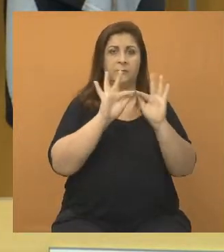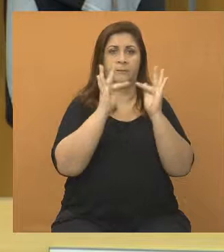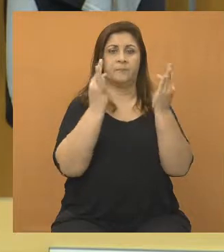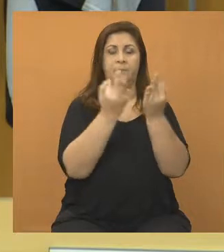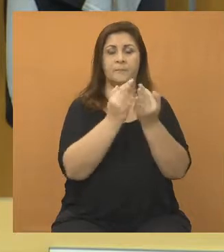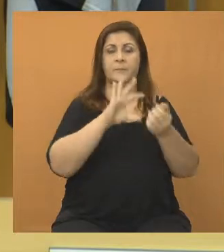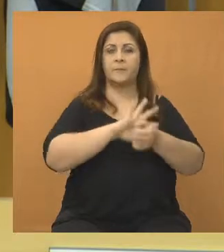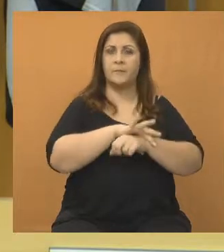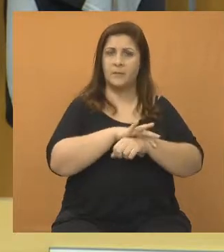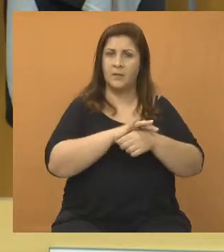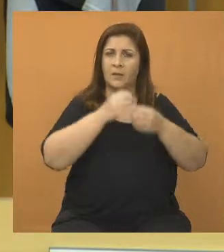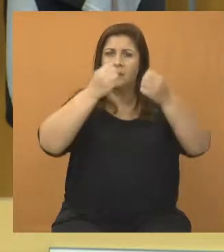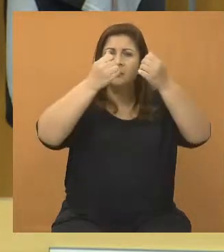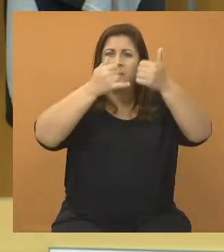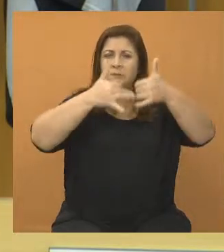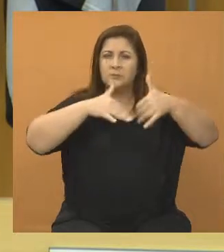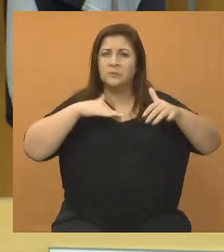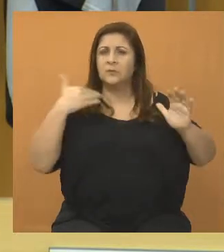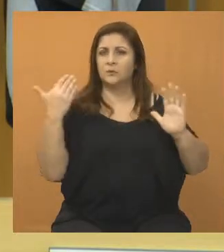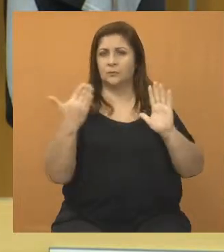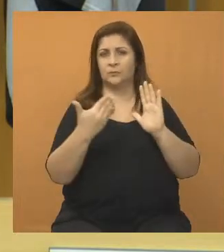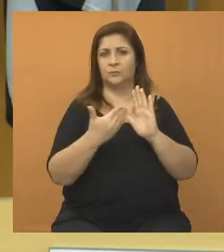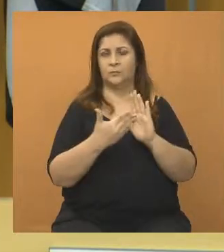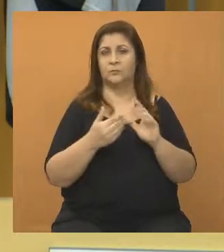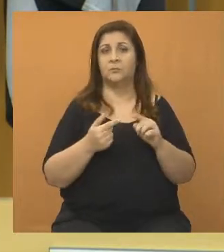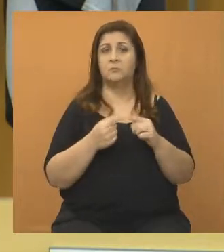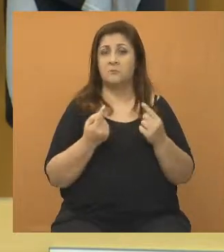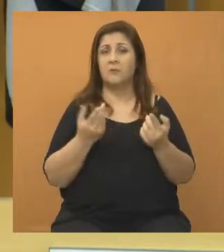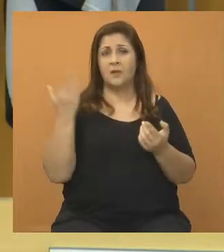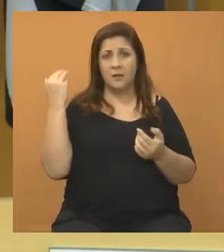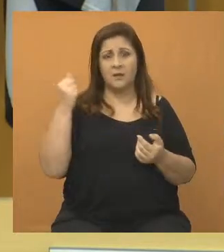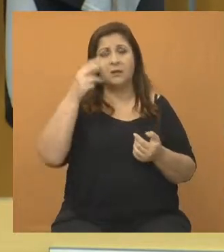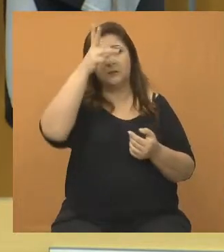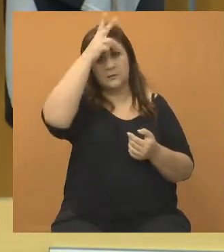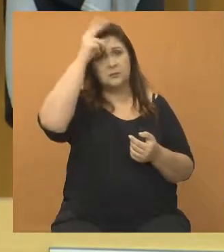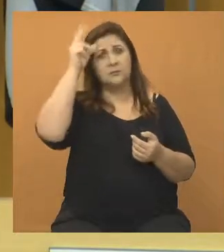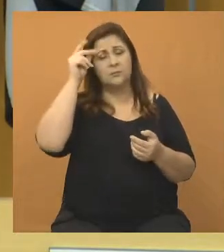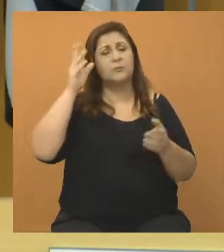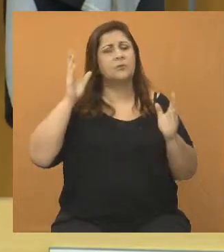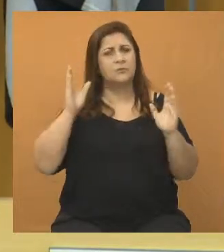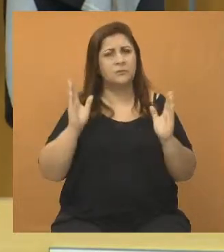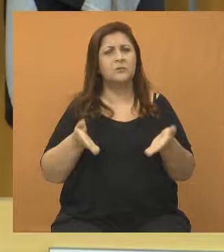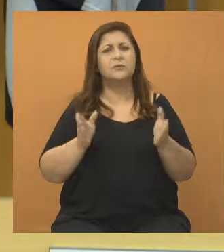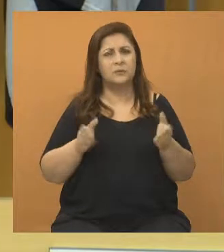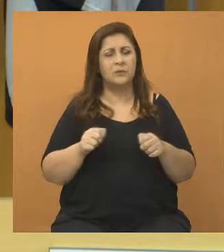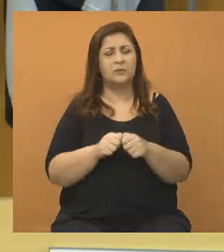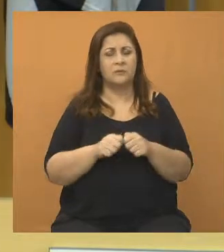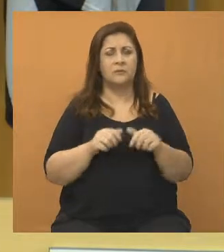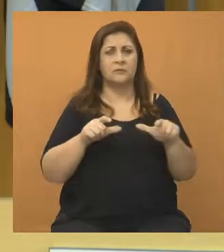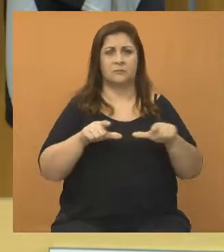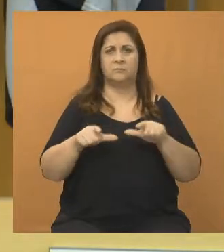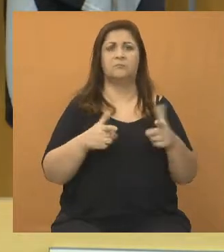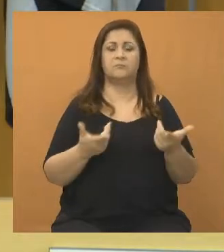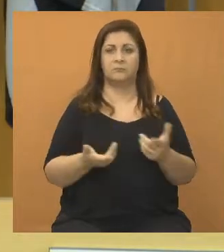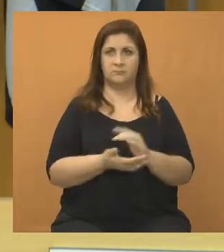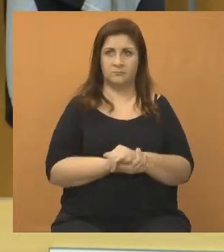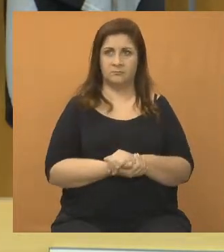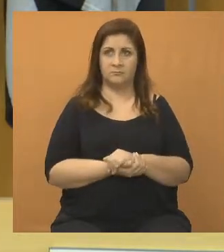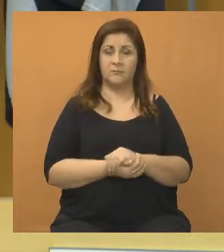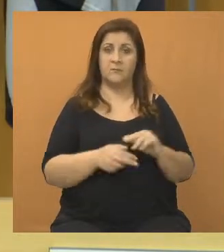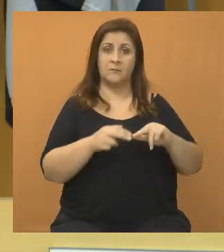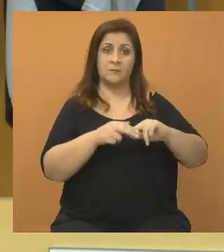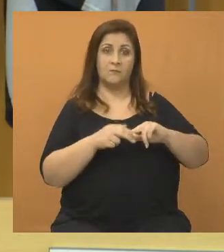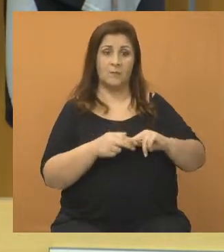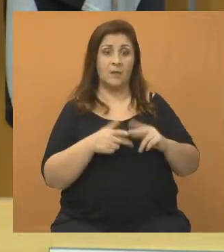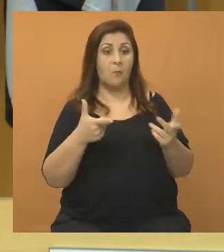mas isso não quer dizer que o município não realizasse algum dos serviços que estão presentes no Família Segura. Por isso que aqui